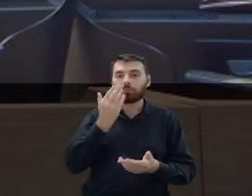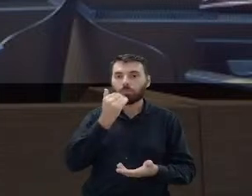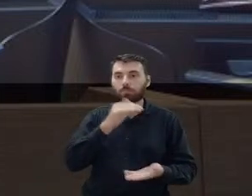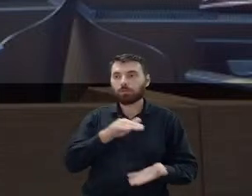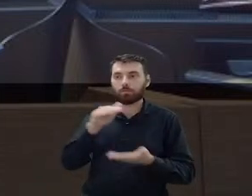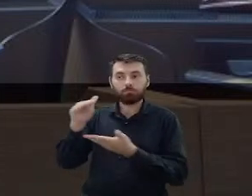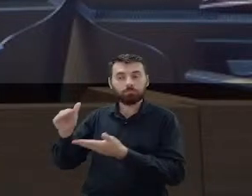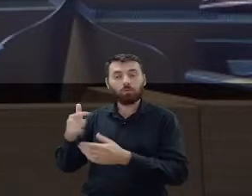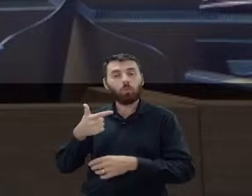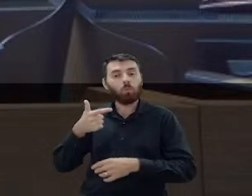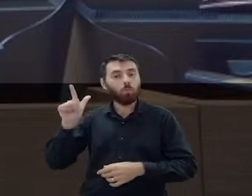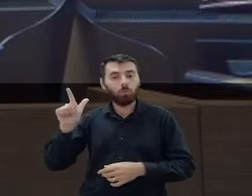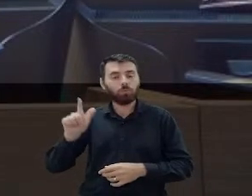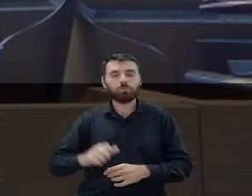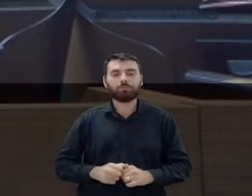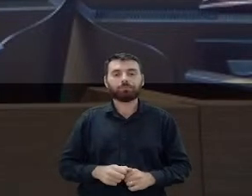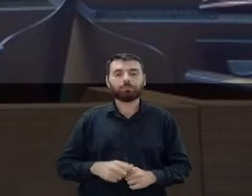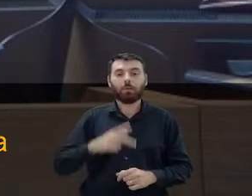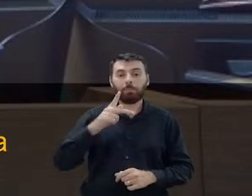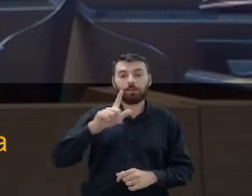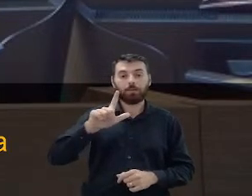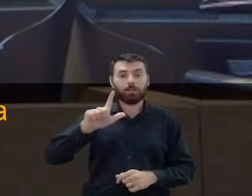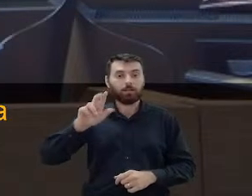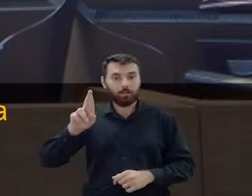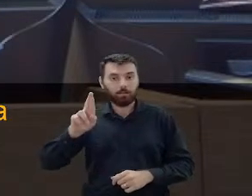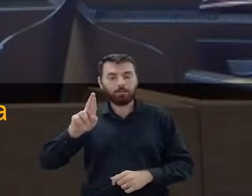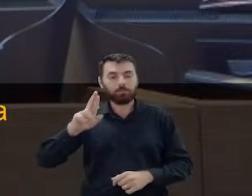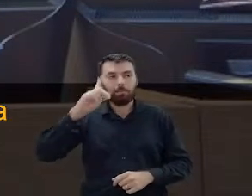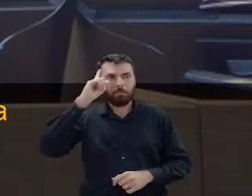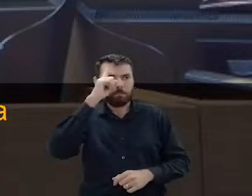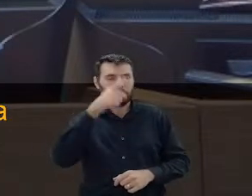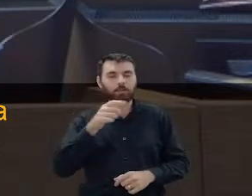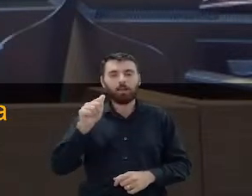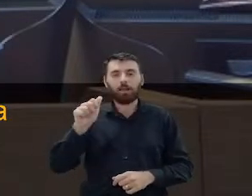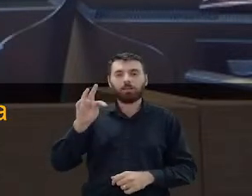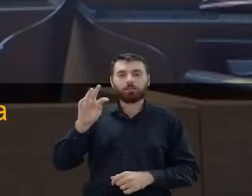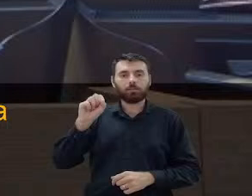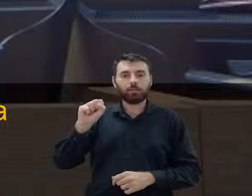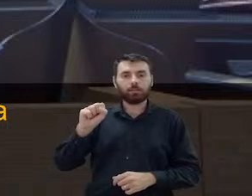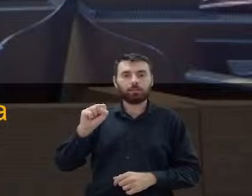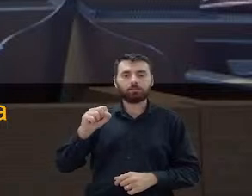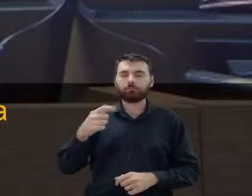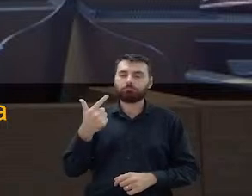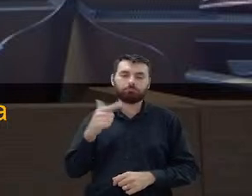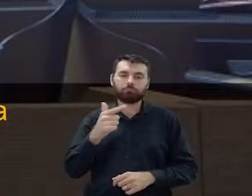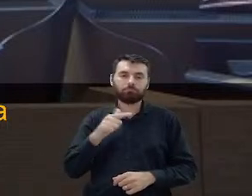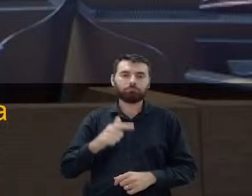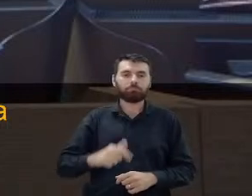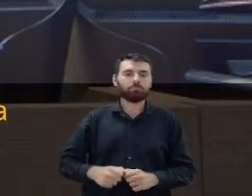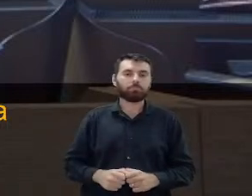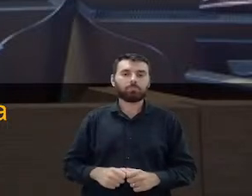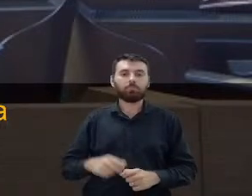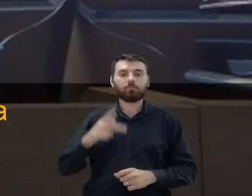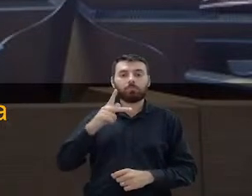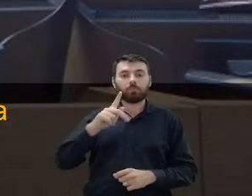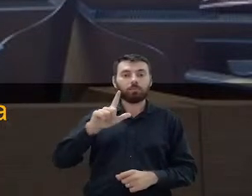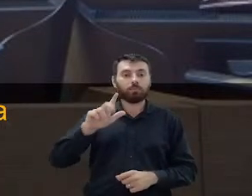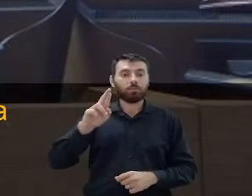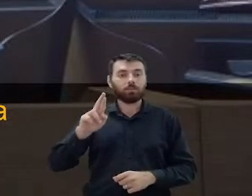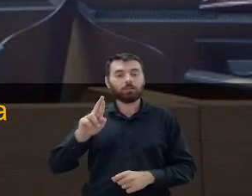PLR, não há determinação para integração do ATS e gratificação de função no PLR.